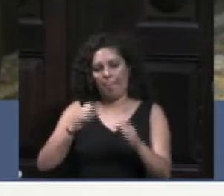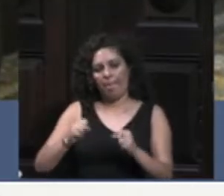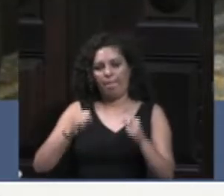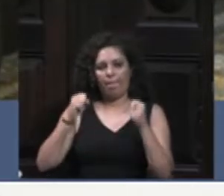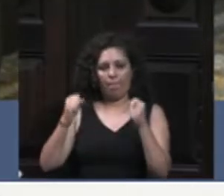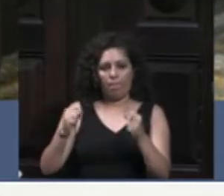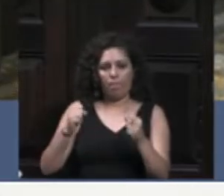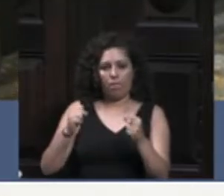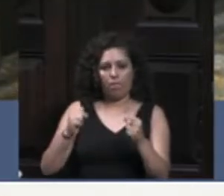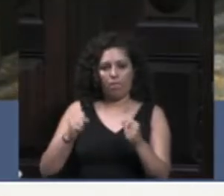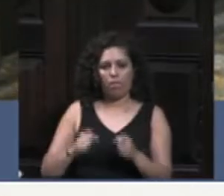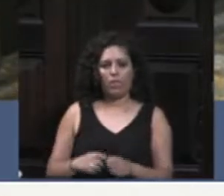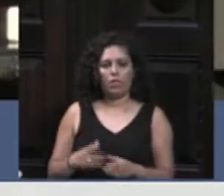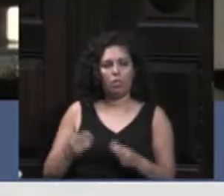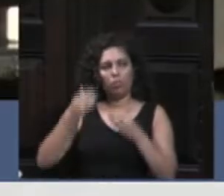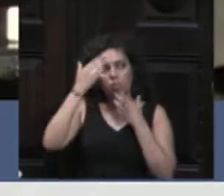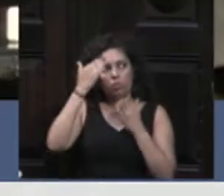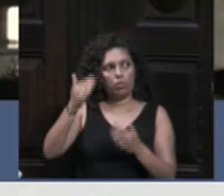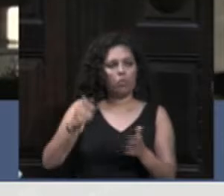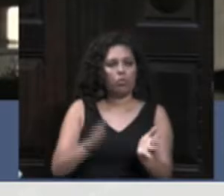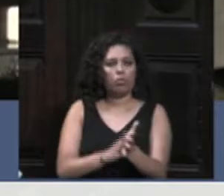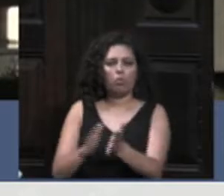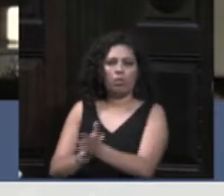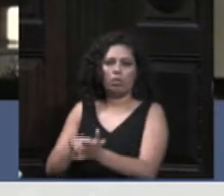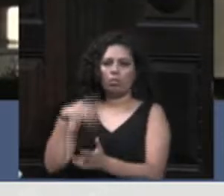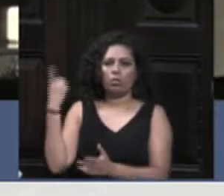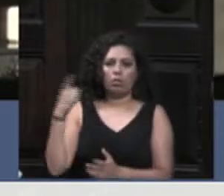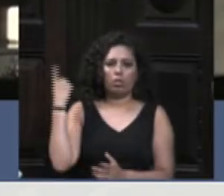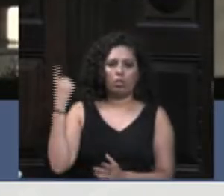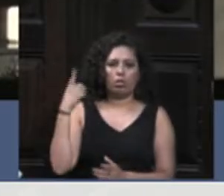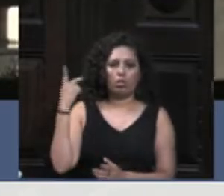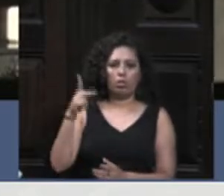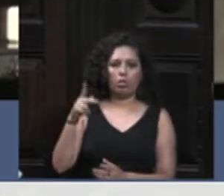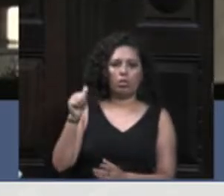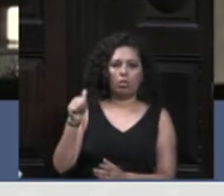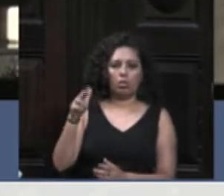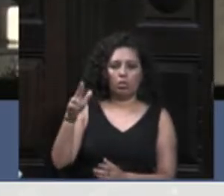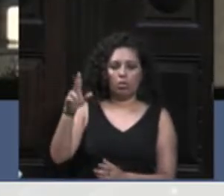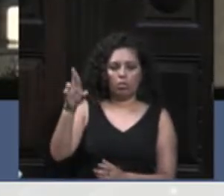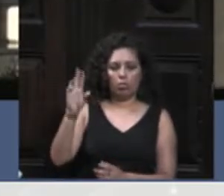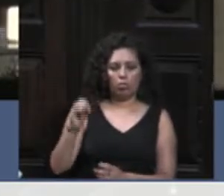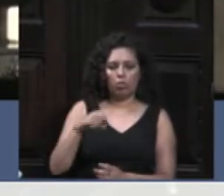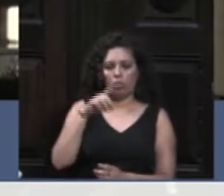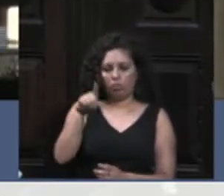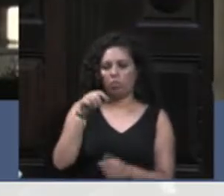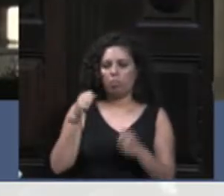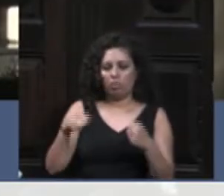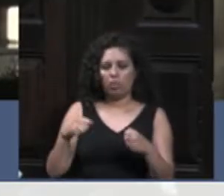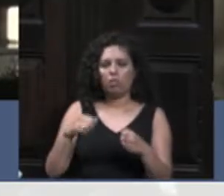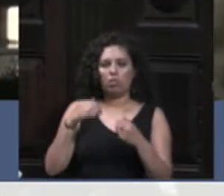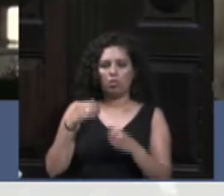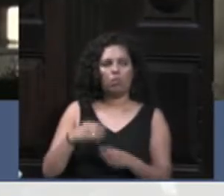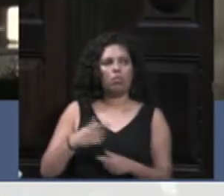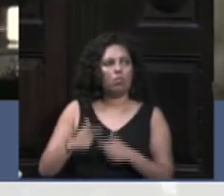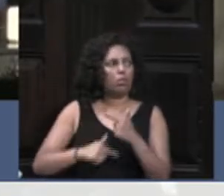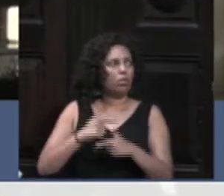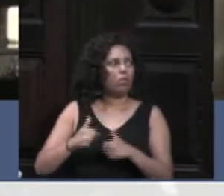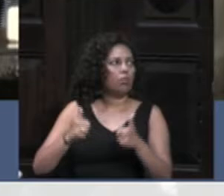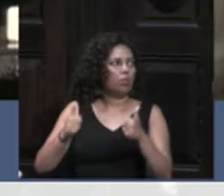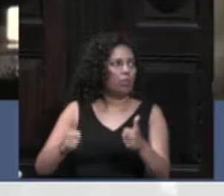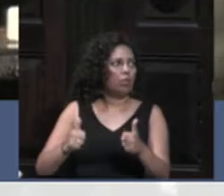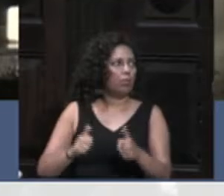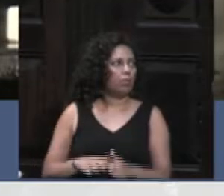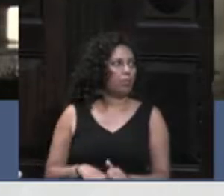seja uma premonição. Muito obrigado. Parabéns, deputado Paulo. A Excelência merece esse e outras